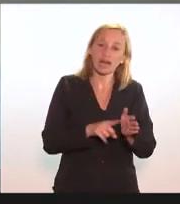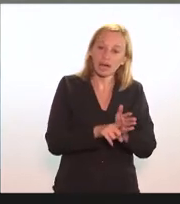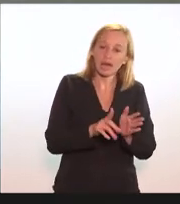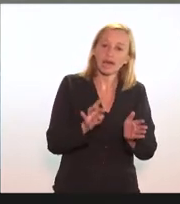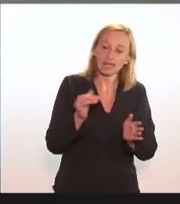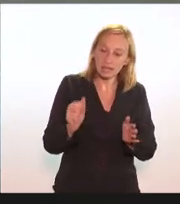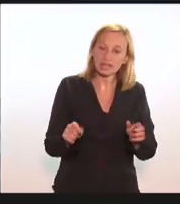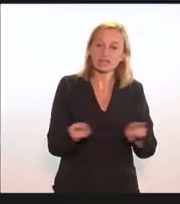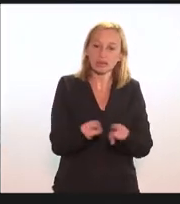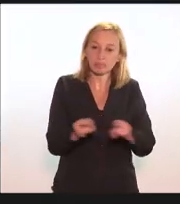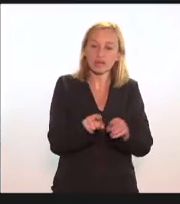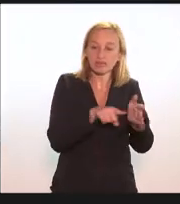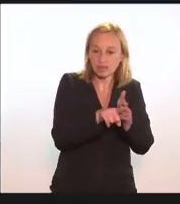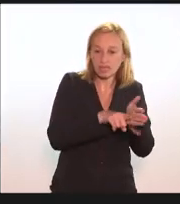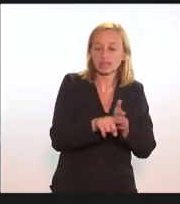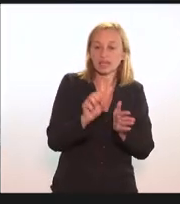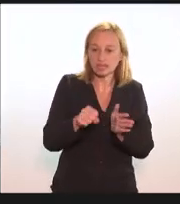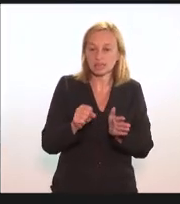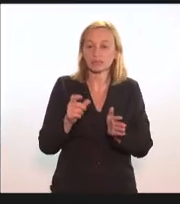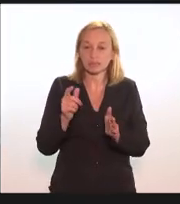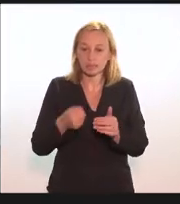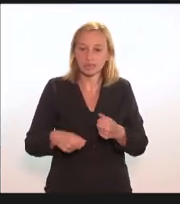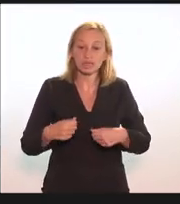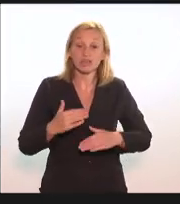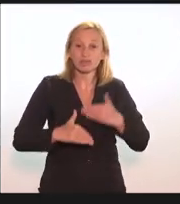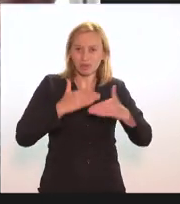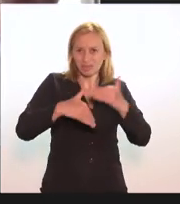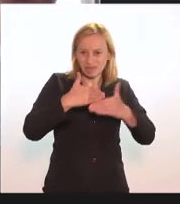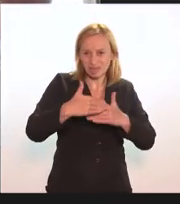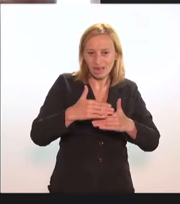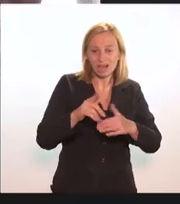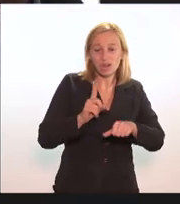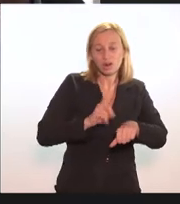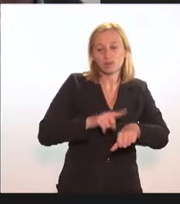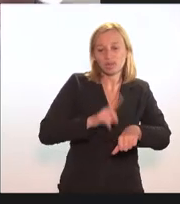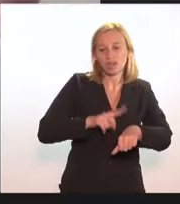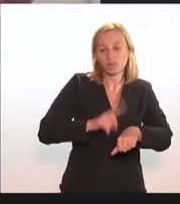precisa fiscalizar. Mas, vamos avançar, porque vai ter